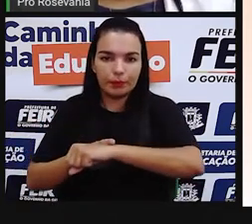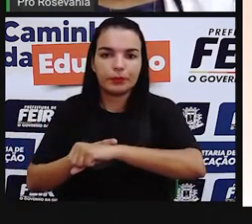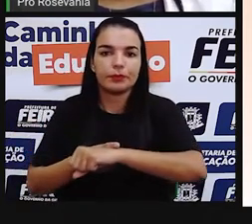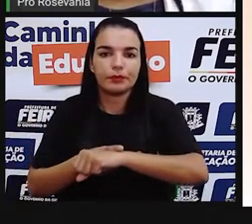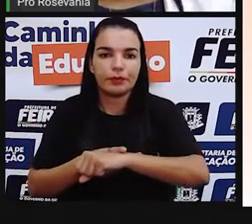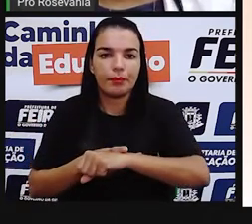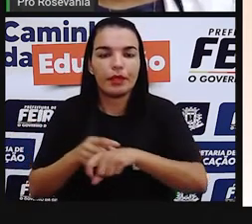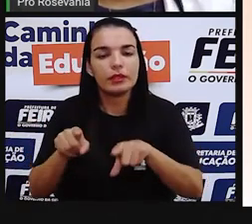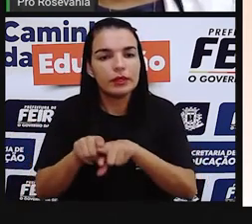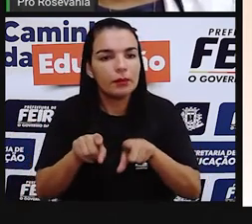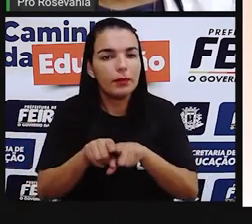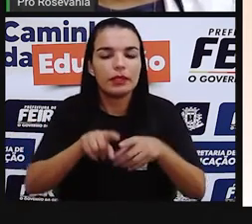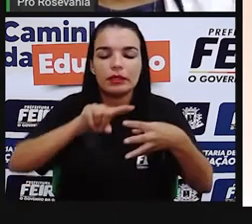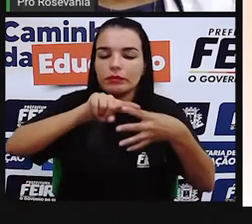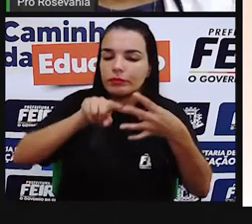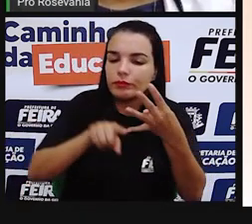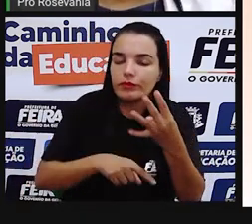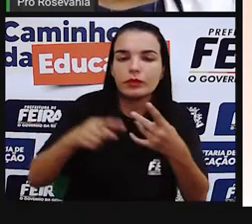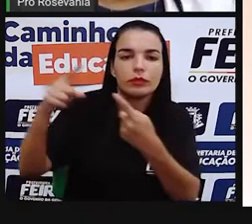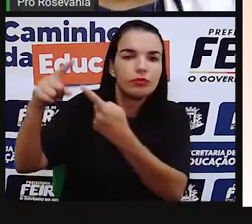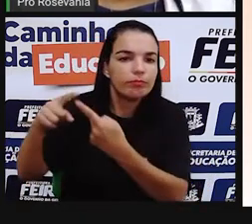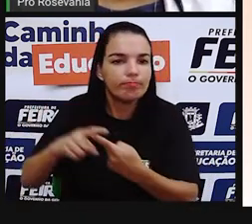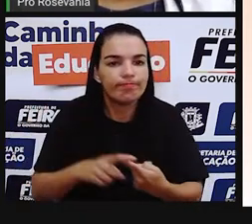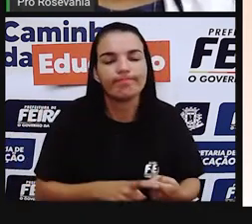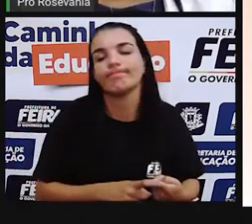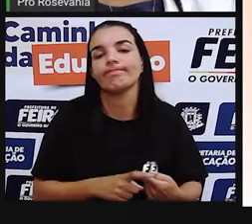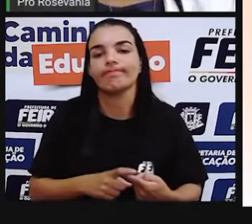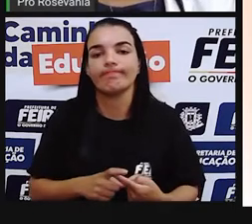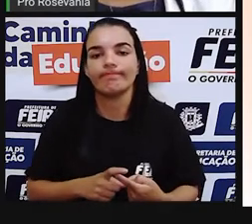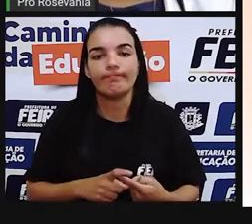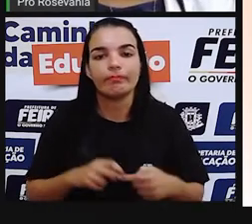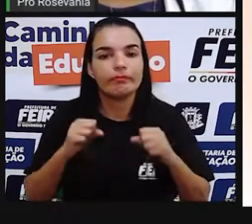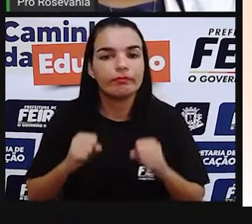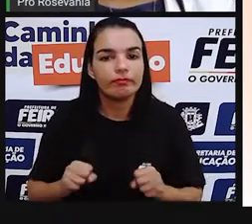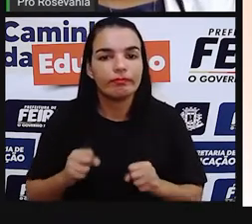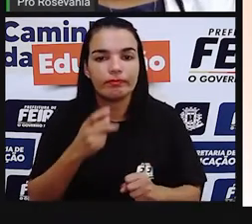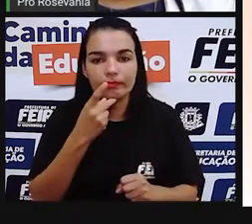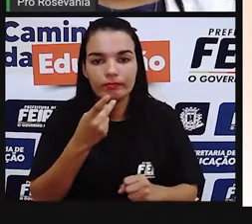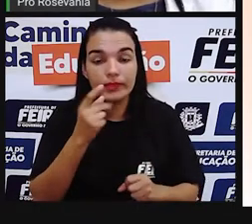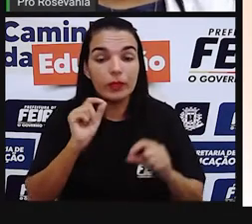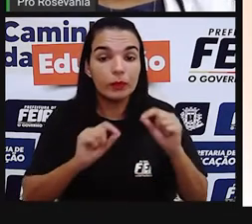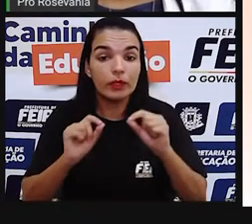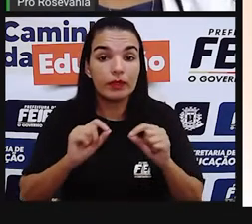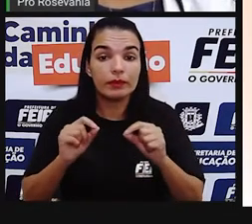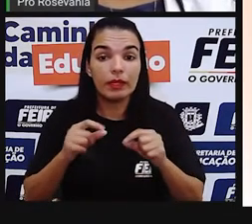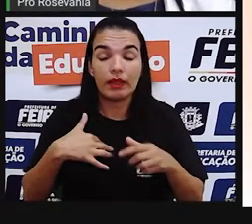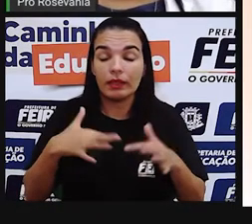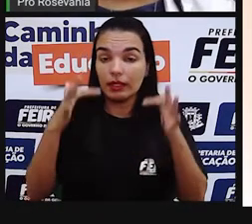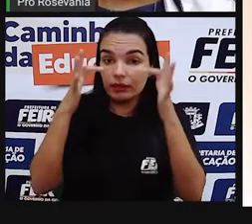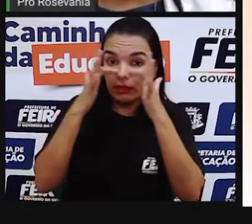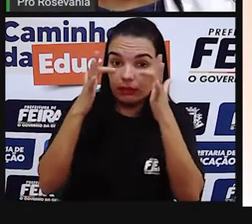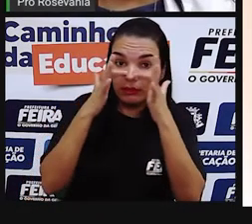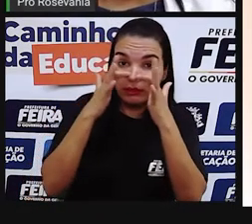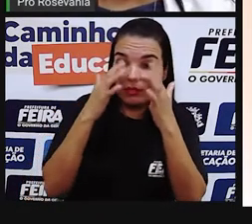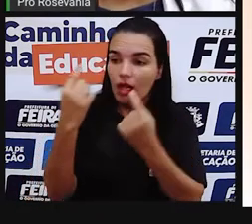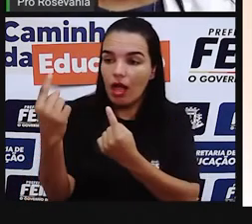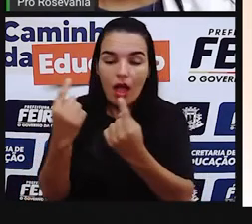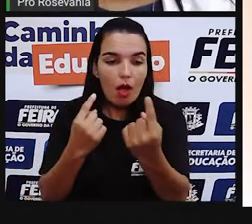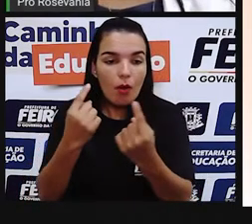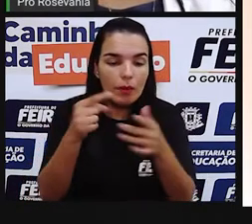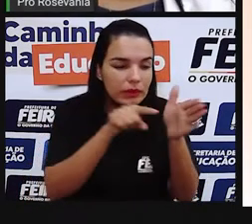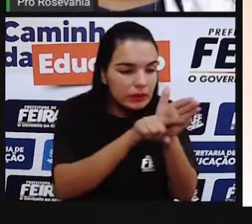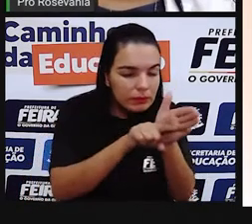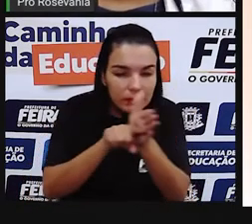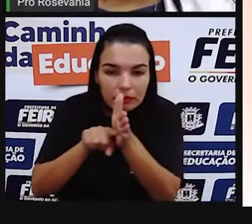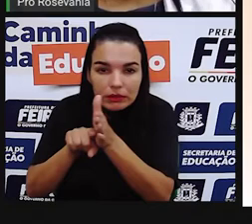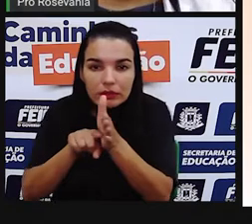imagem, né, que ela é bastante assim, elucidativa, falando. Ela chama atenção para a preocupação que alguns pesquisadores têm